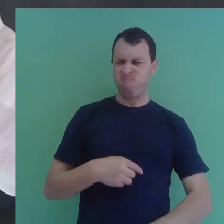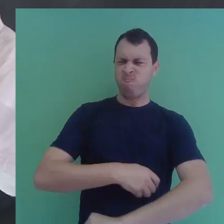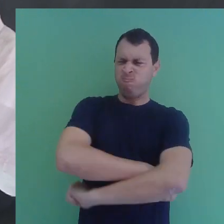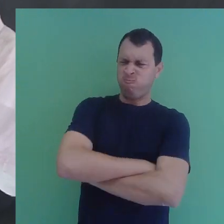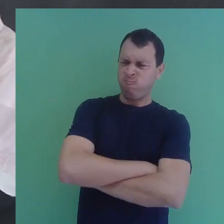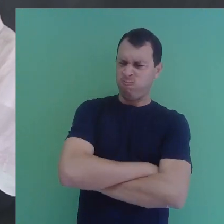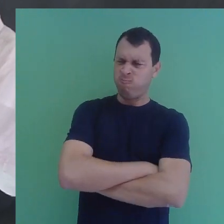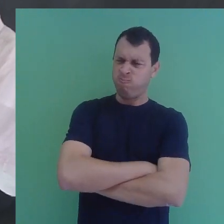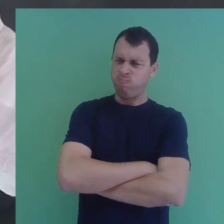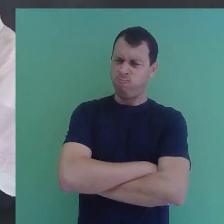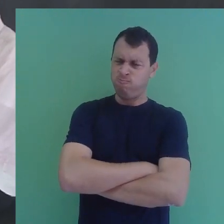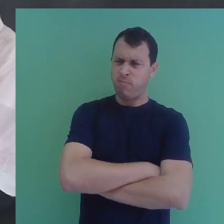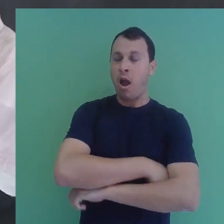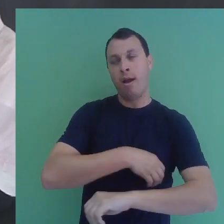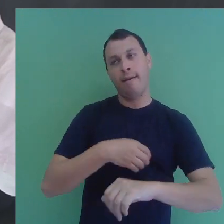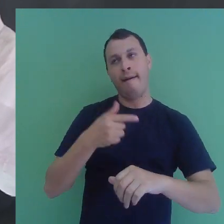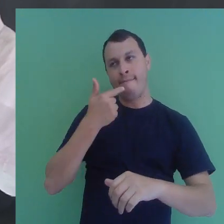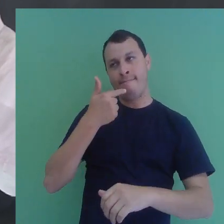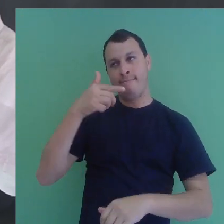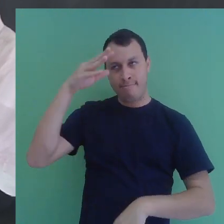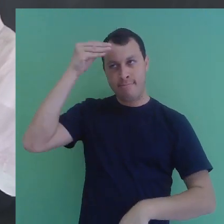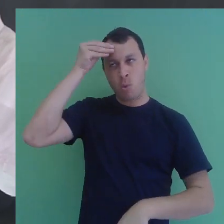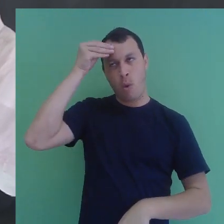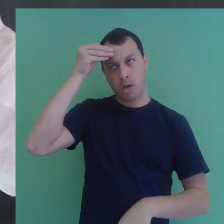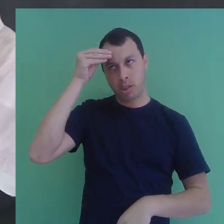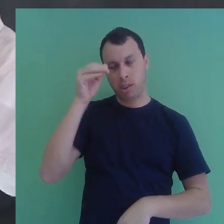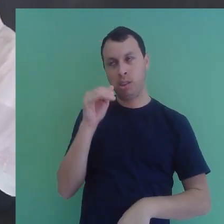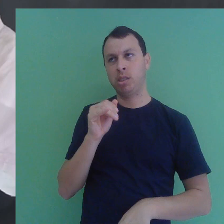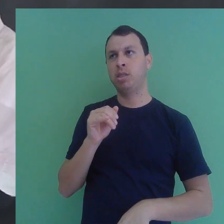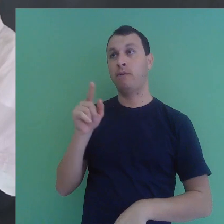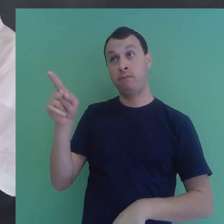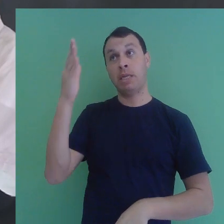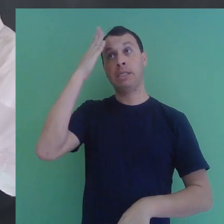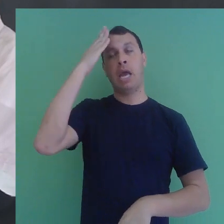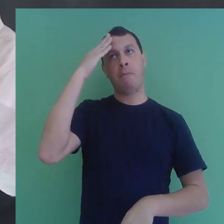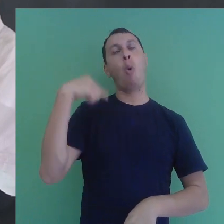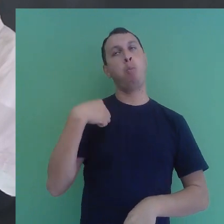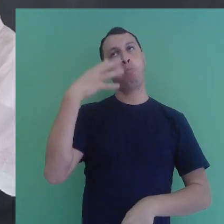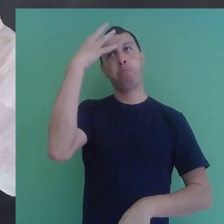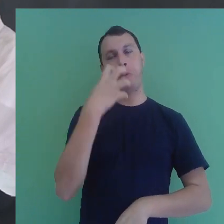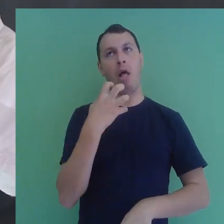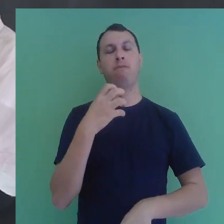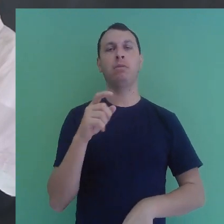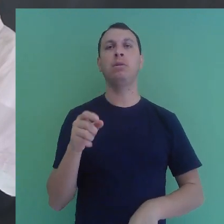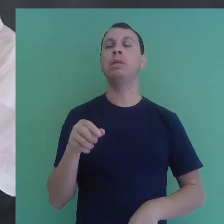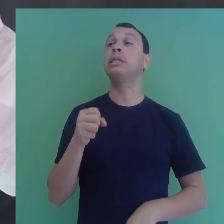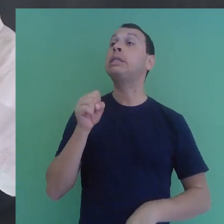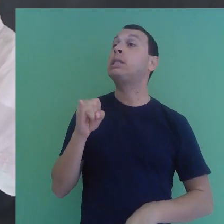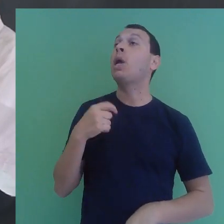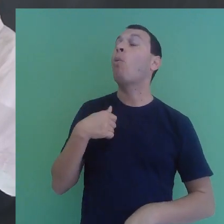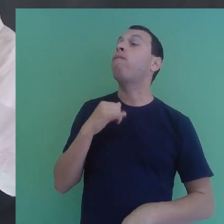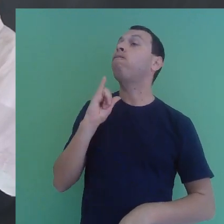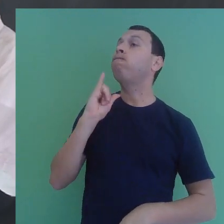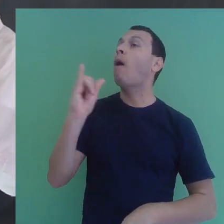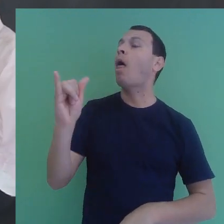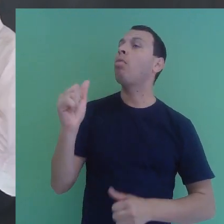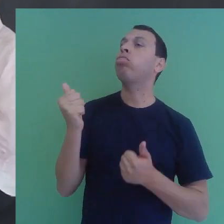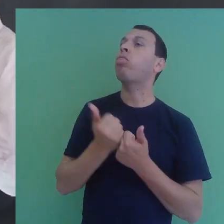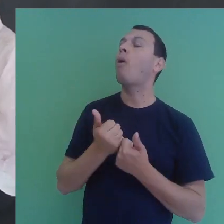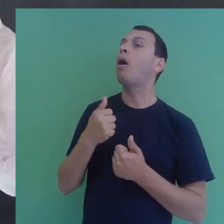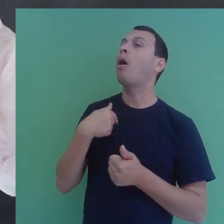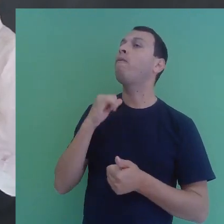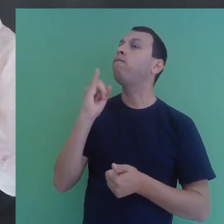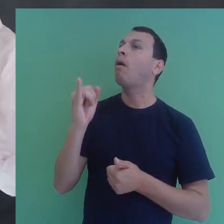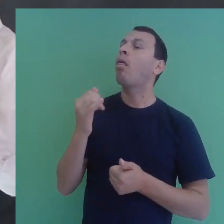bravo. Isso é uma forma de linguagem. Agora, se eu falar para você: não gostei dessa pergunta, foi invasiva, isso é